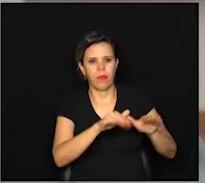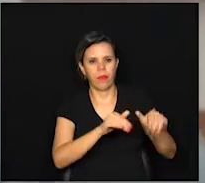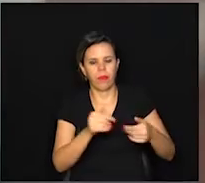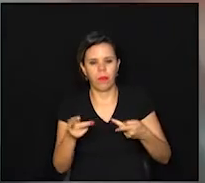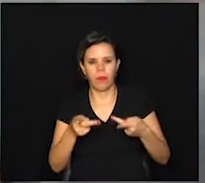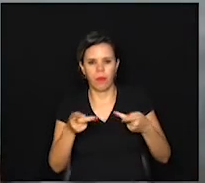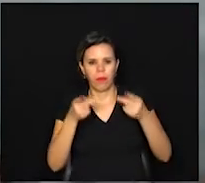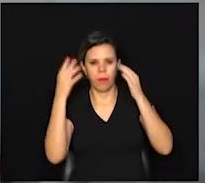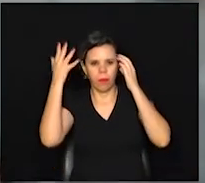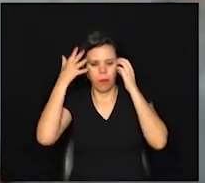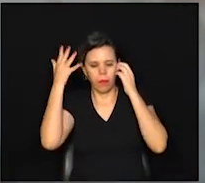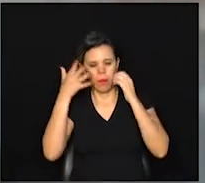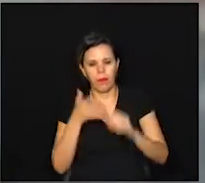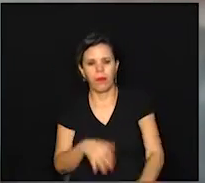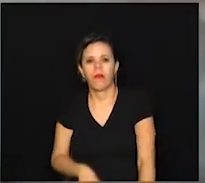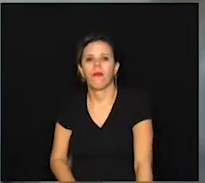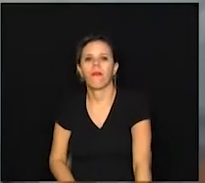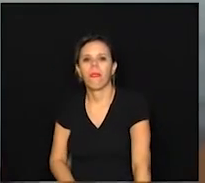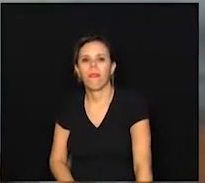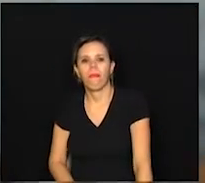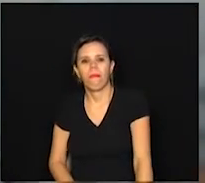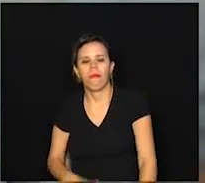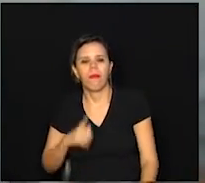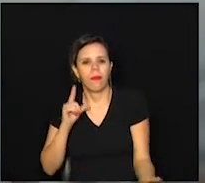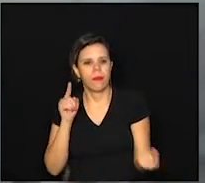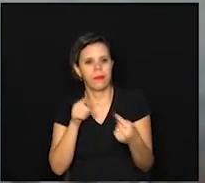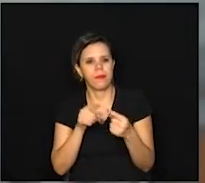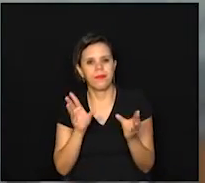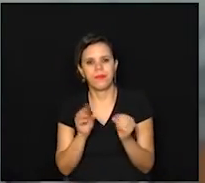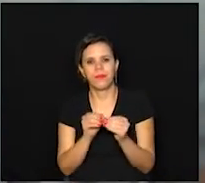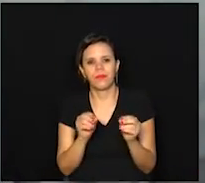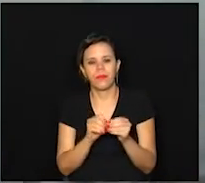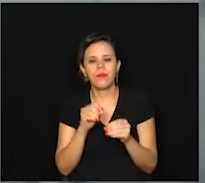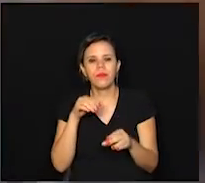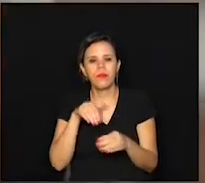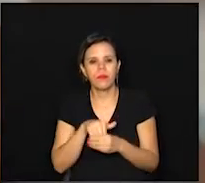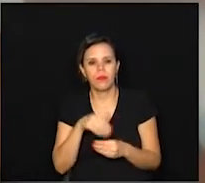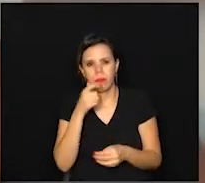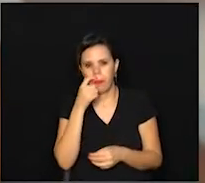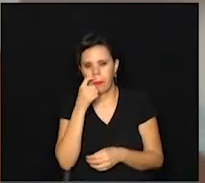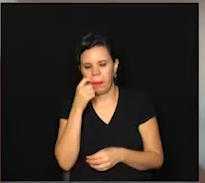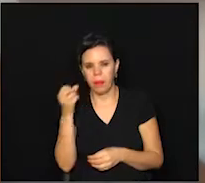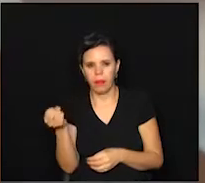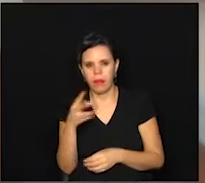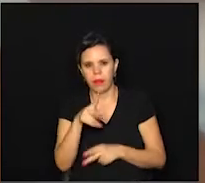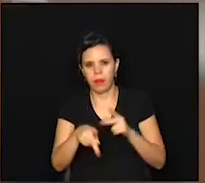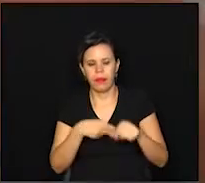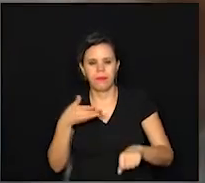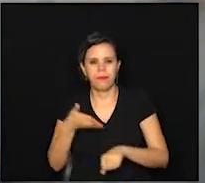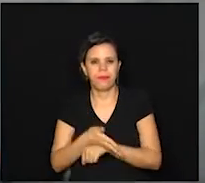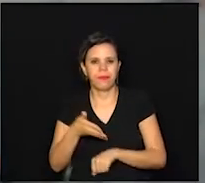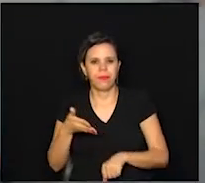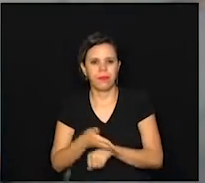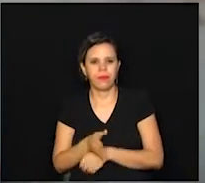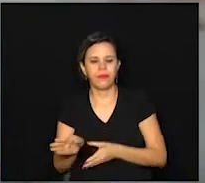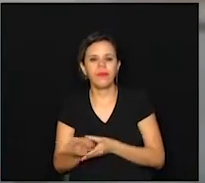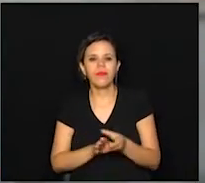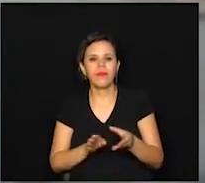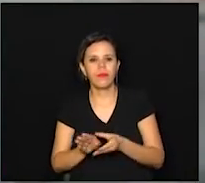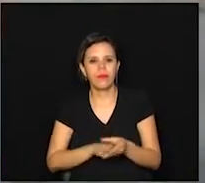conferência. A conferência teria como objetivo final, além de eleger os novos integrantes do conselho,